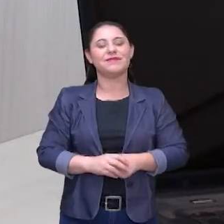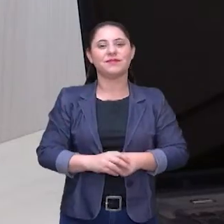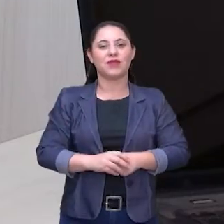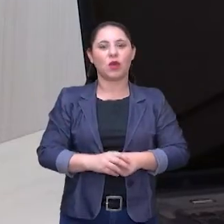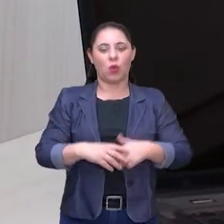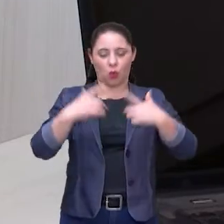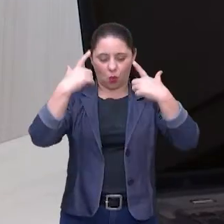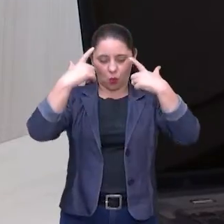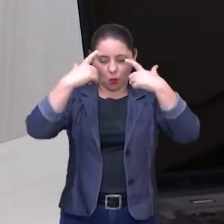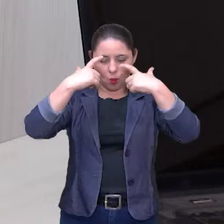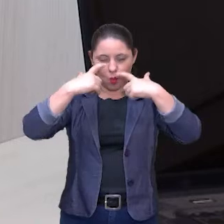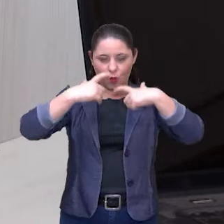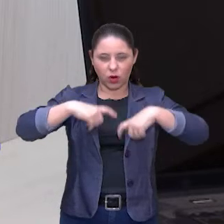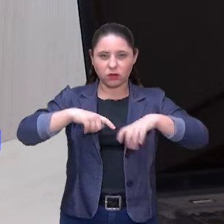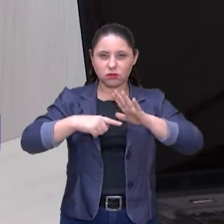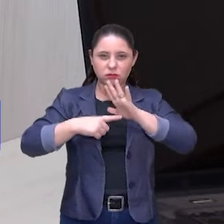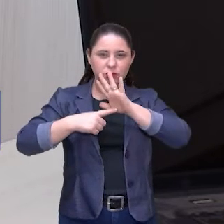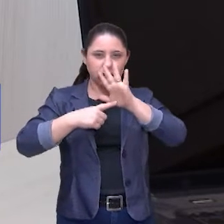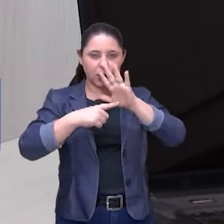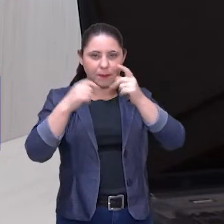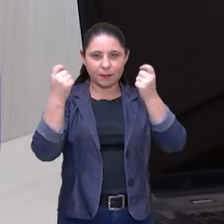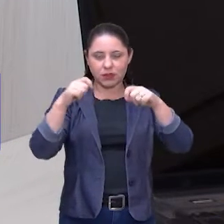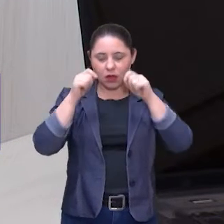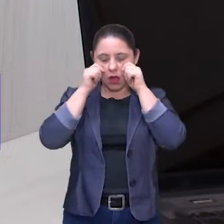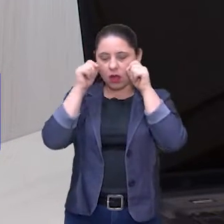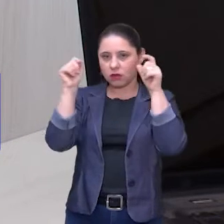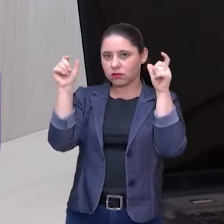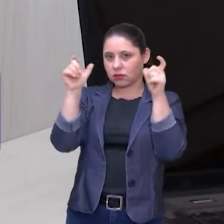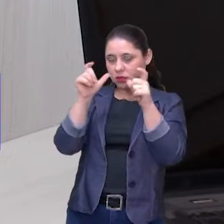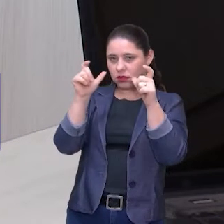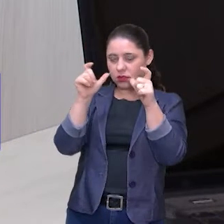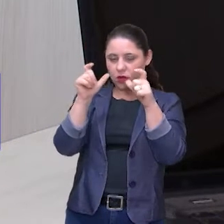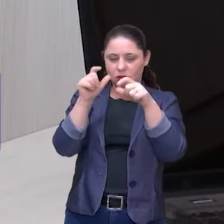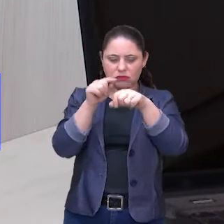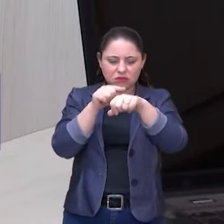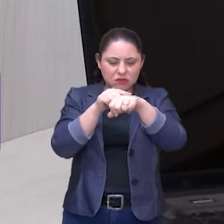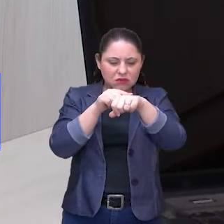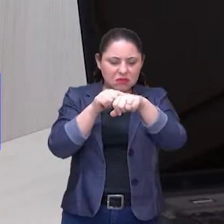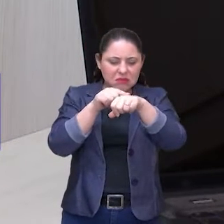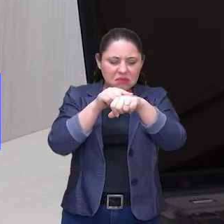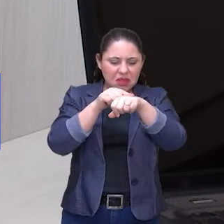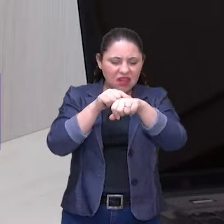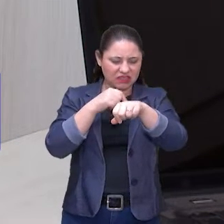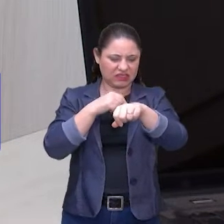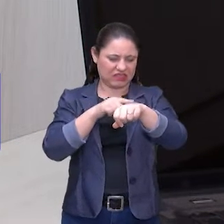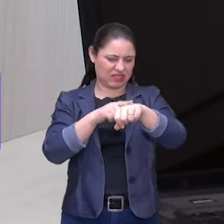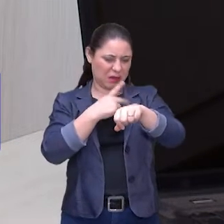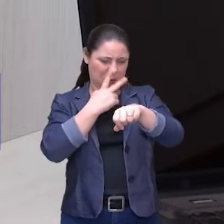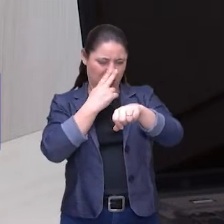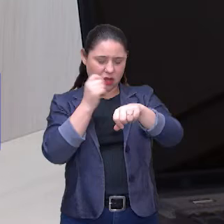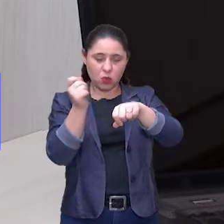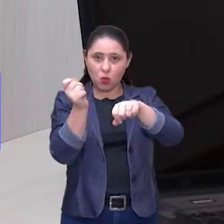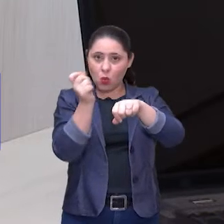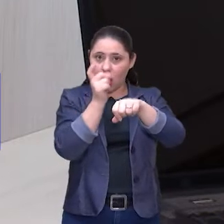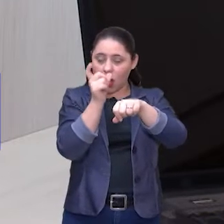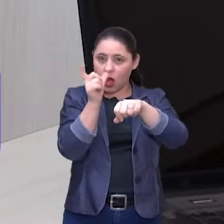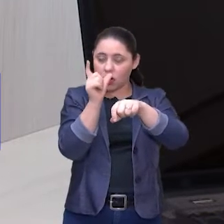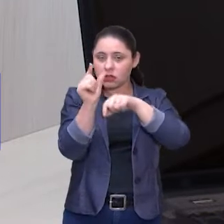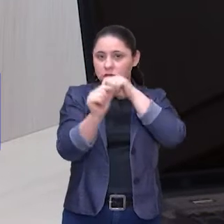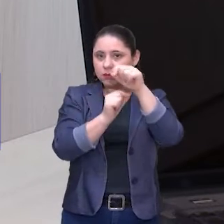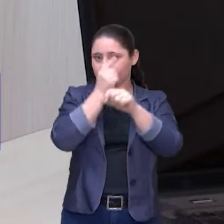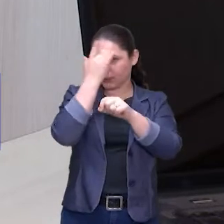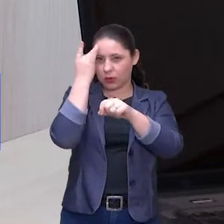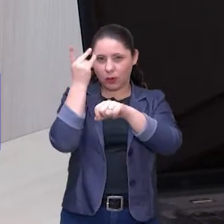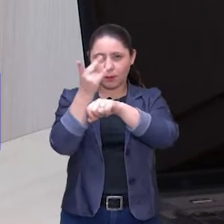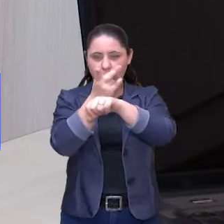Olá! O corpo dá sinais, é preciso estar atento. As manchas na pele costumam servir como alerta